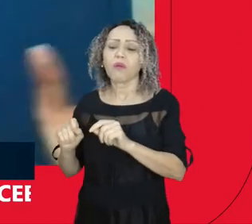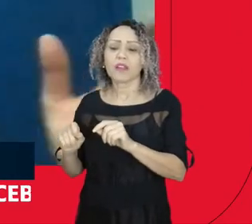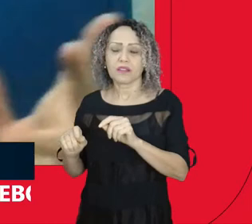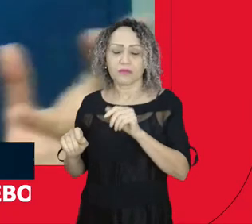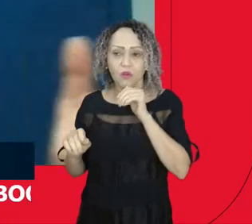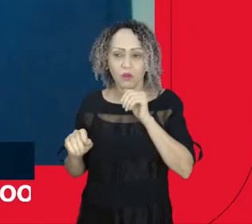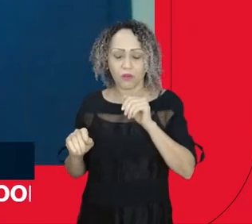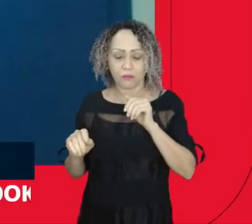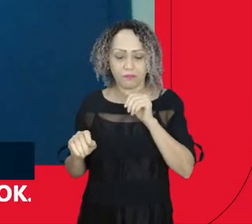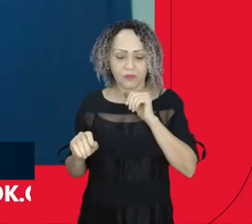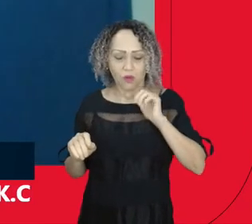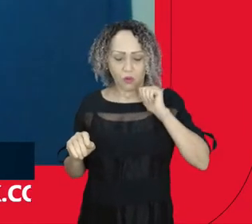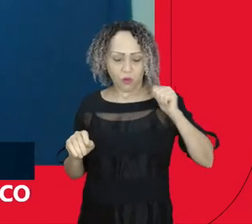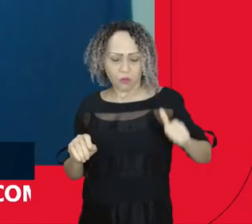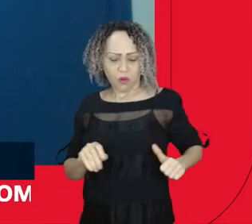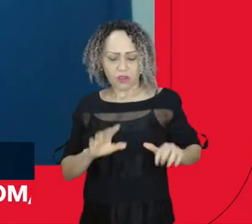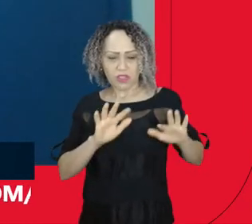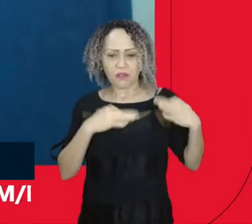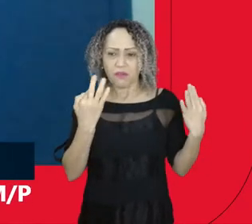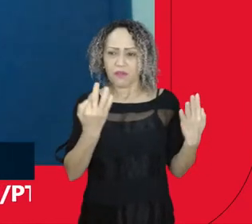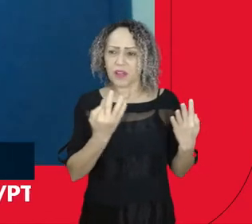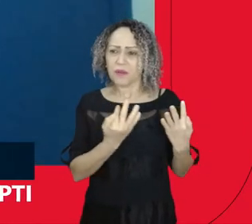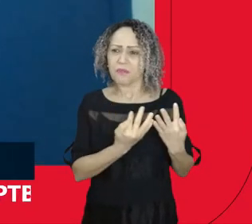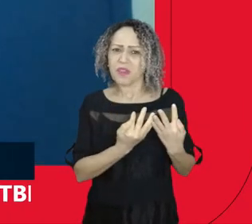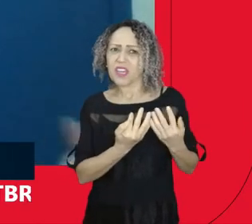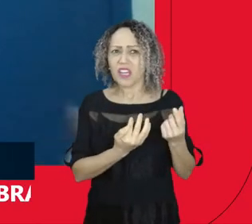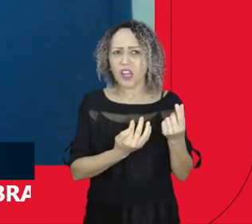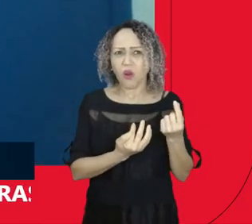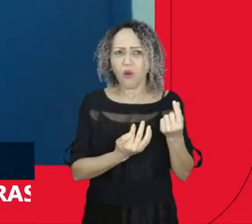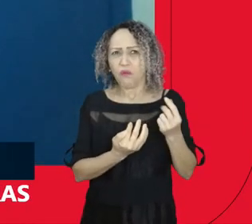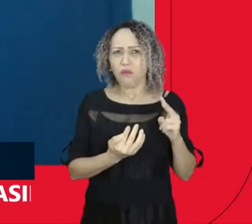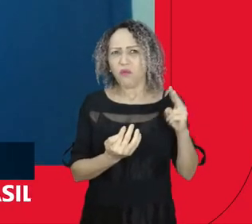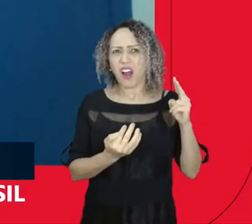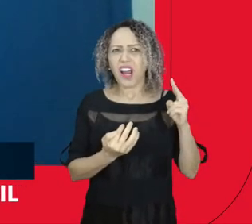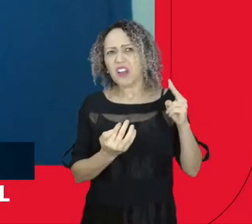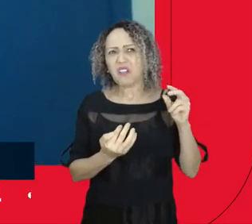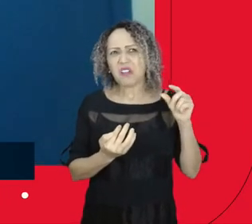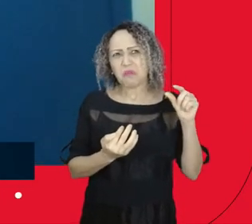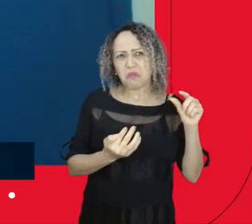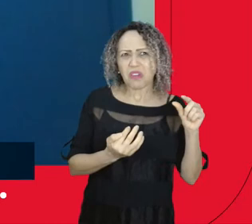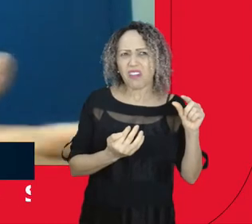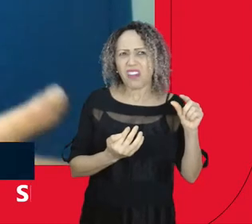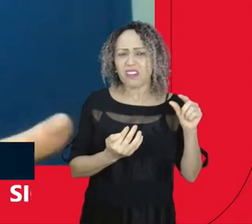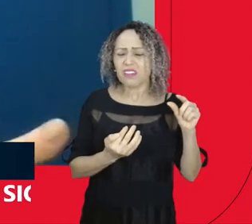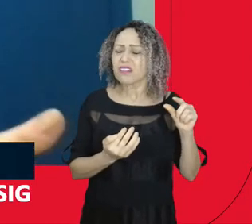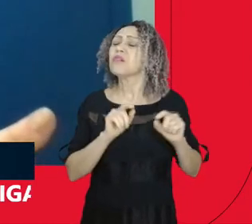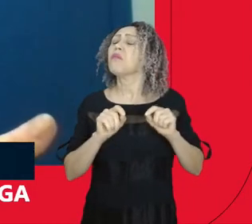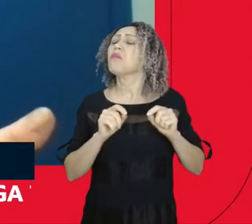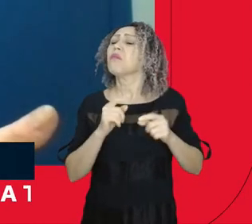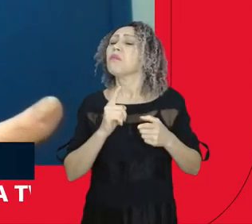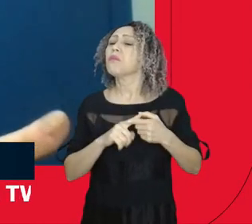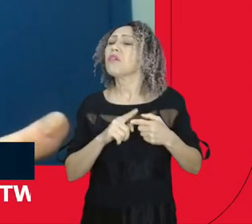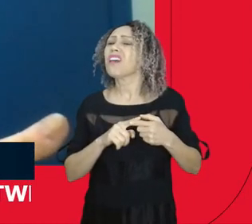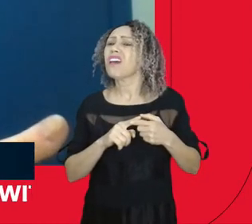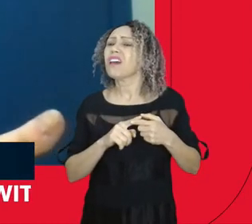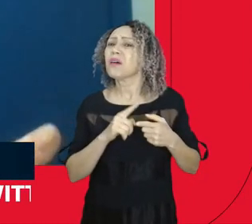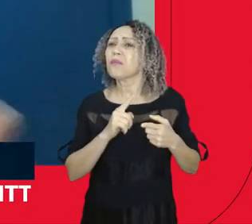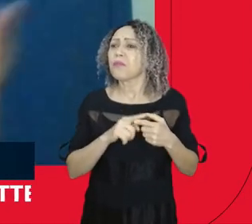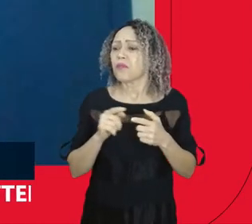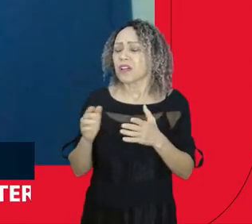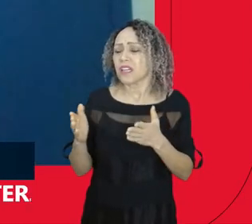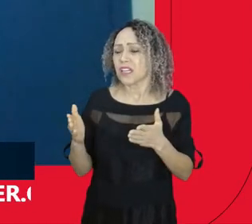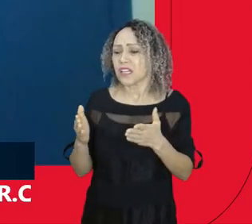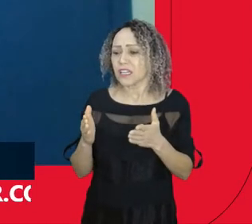Tem gente falando assim, não, mas o Bolsa Família, o valor era baixo. Não, era baixo por quê? Era baixo porque ficou congelado no governo